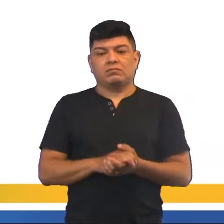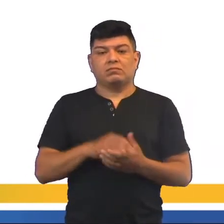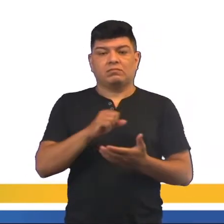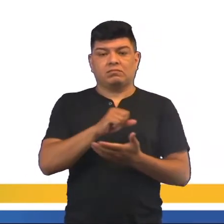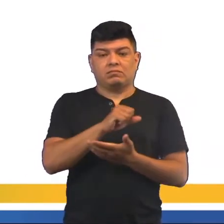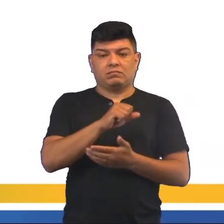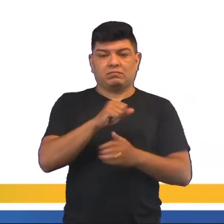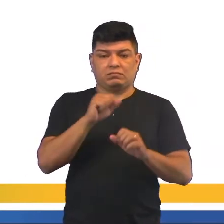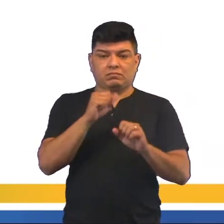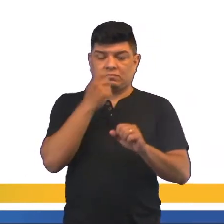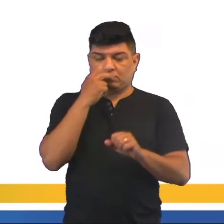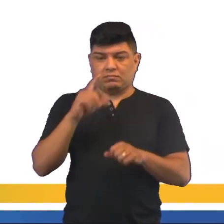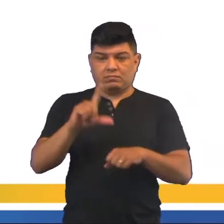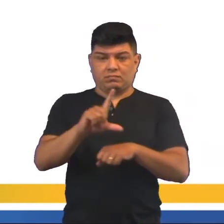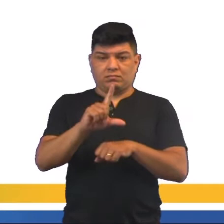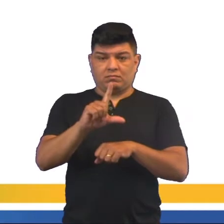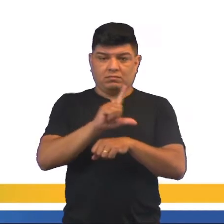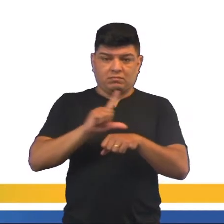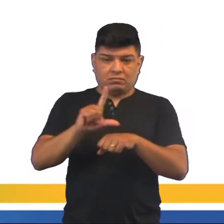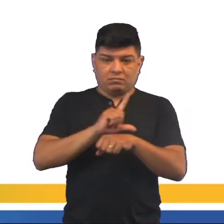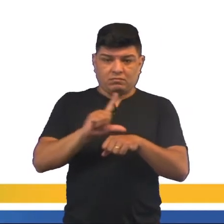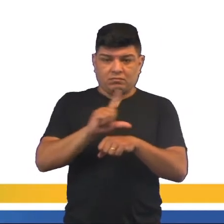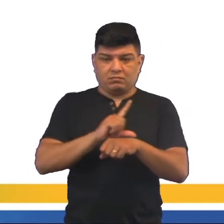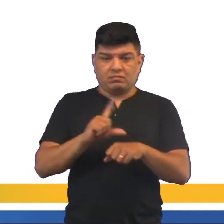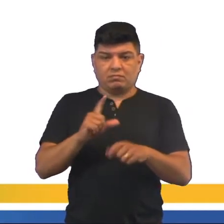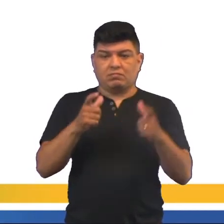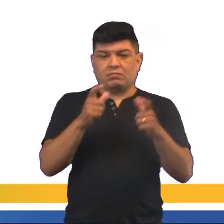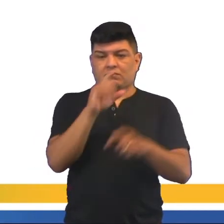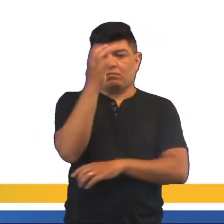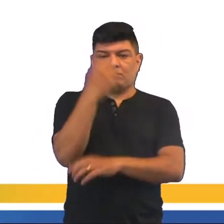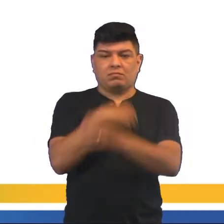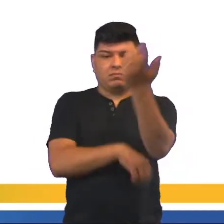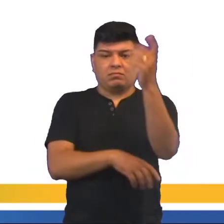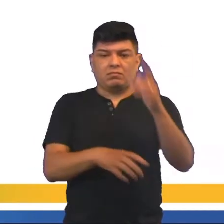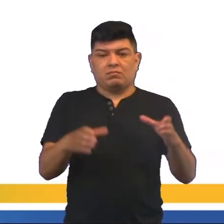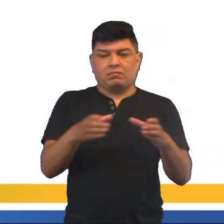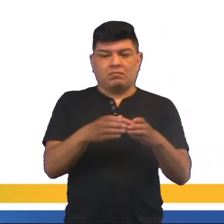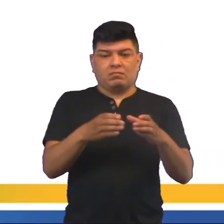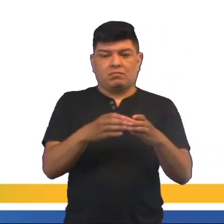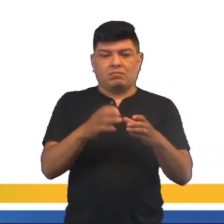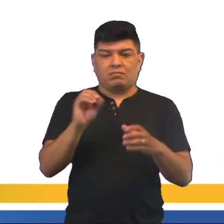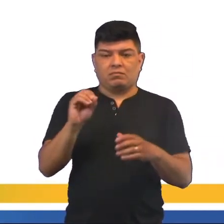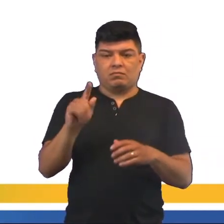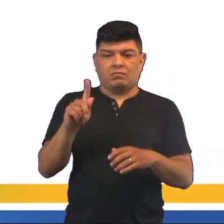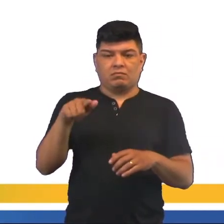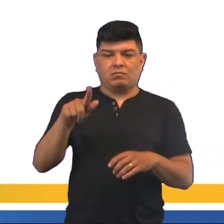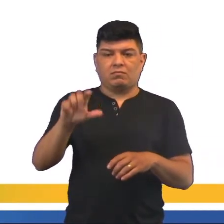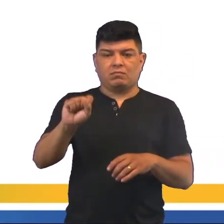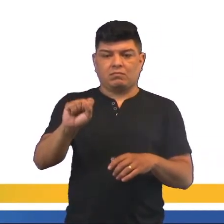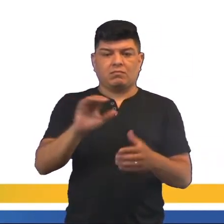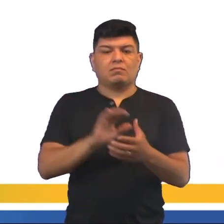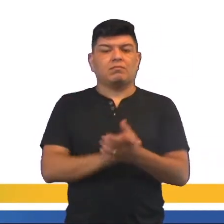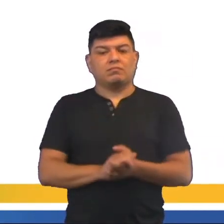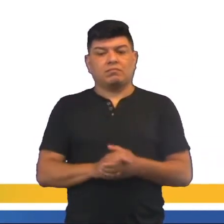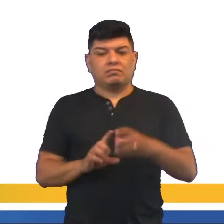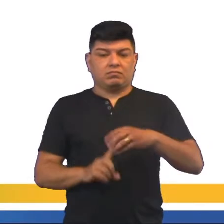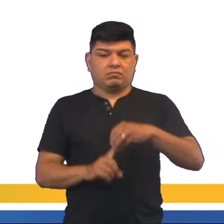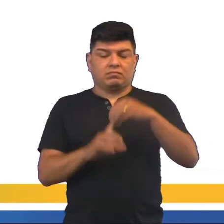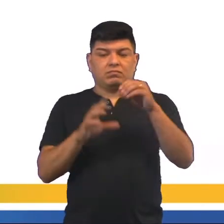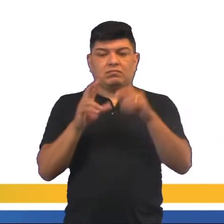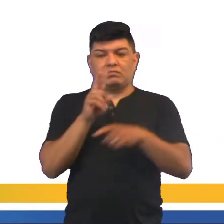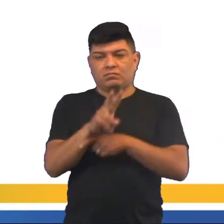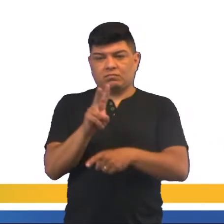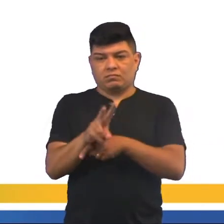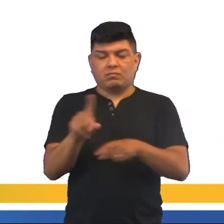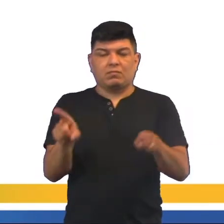de atividade legislativa, os órgãos ambientais, também a forte atuação das organizações